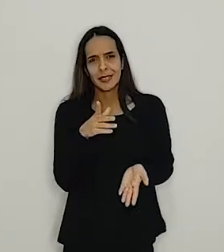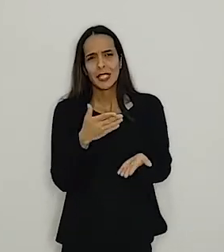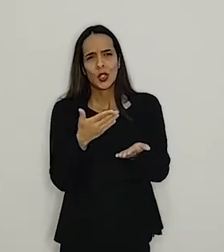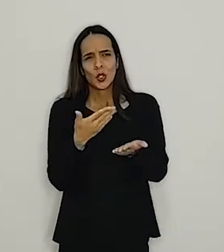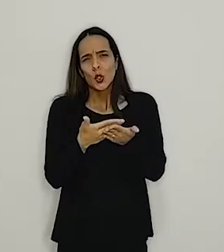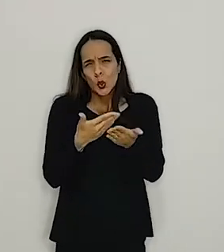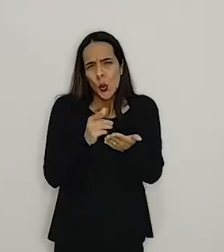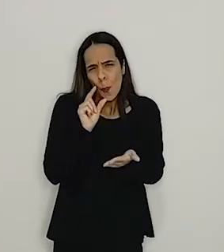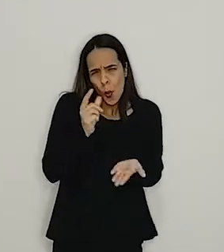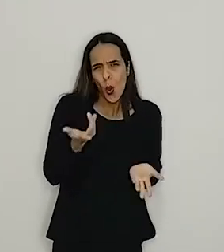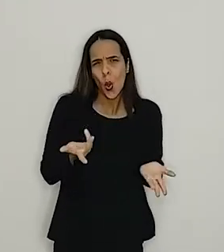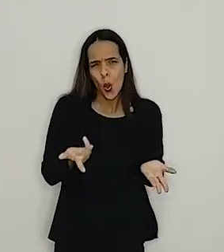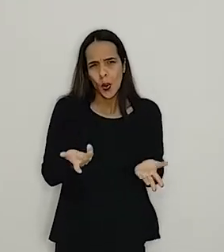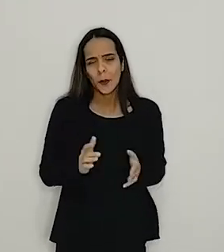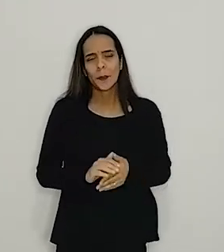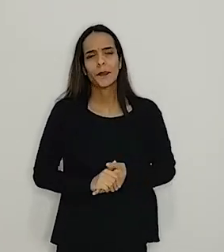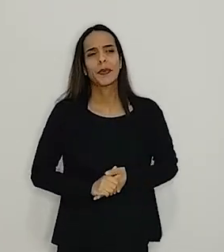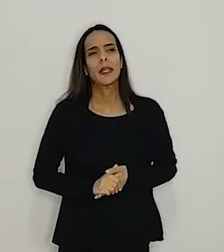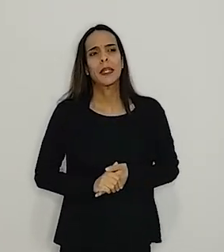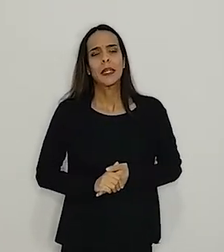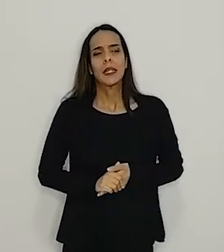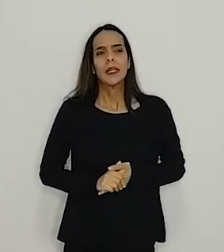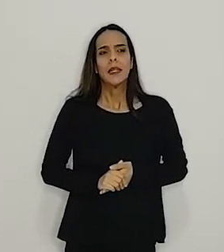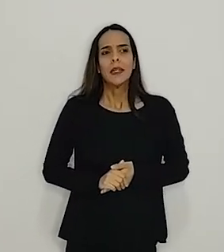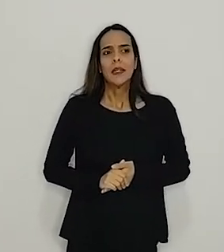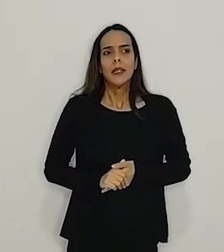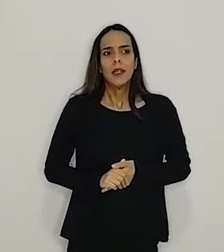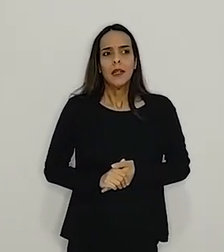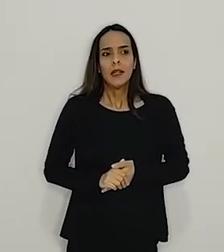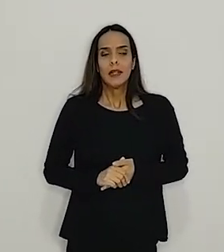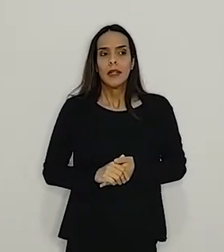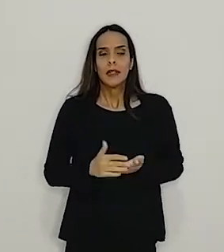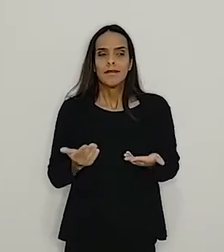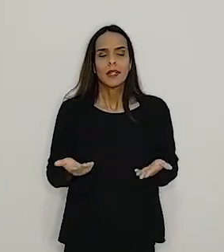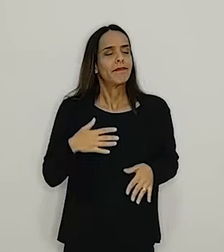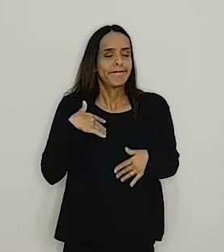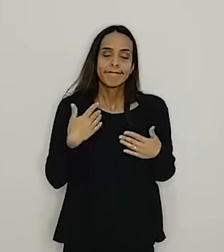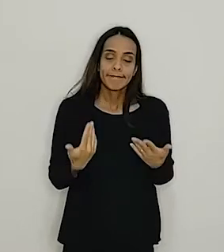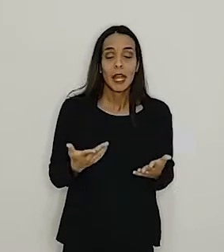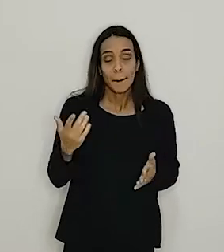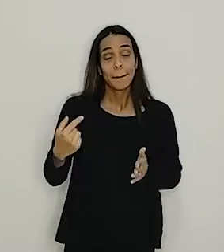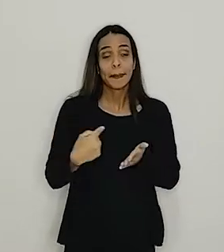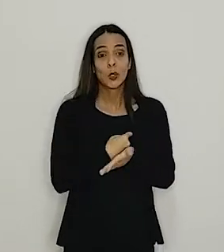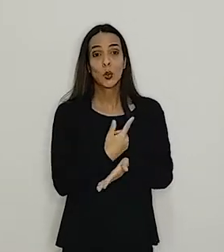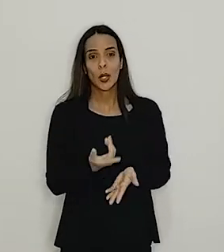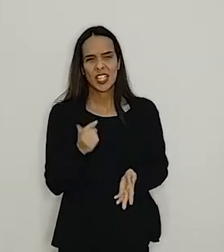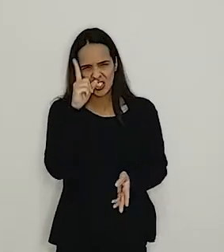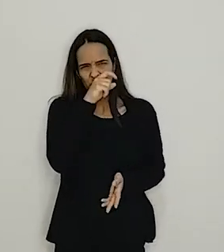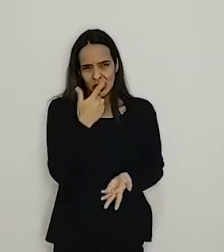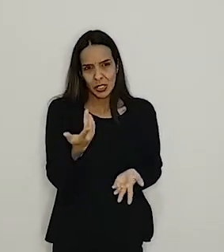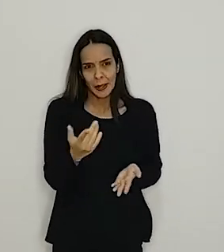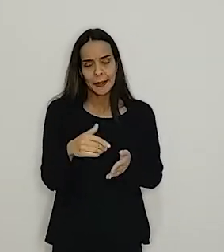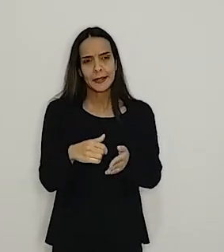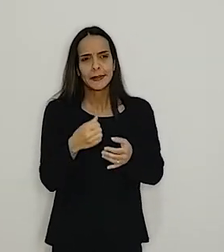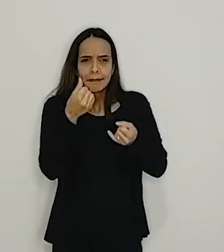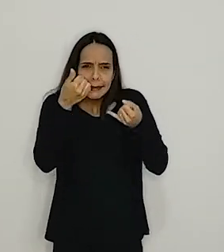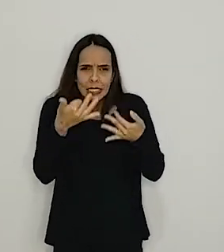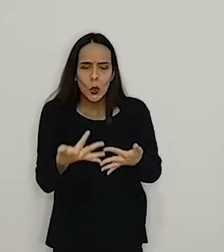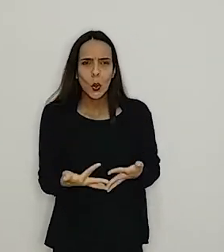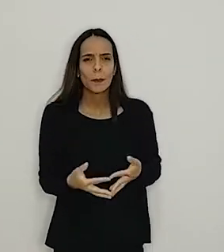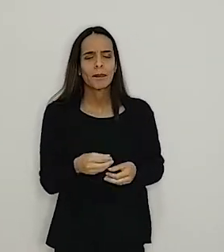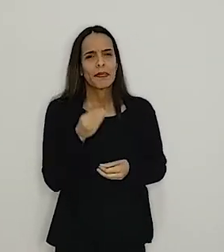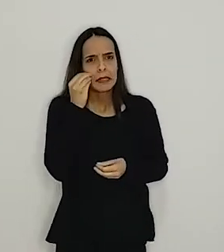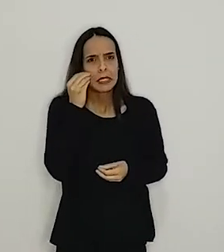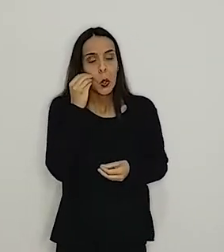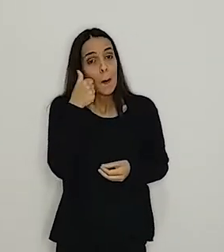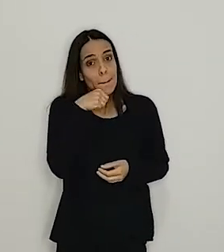das limitações dela, né, ela tinha pouco recurso de estudo e, enfim. Mas dentro das dificuldades que